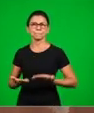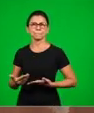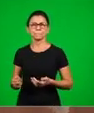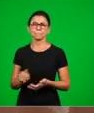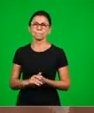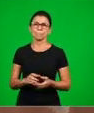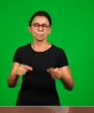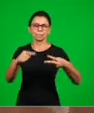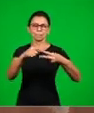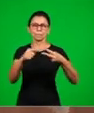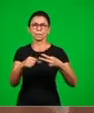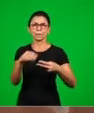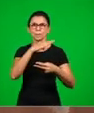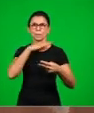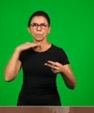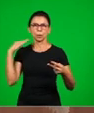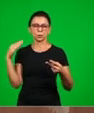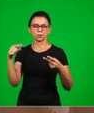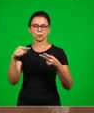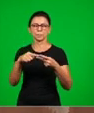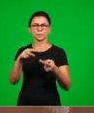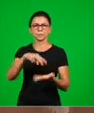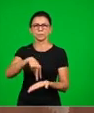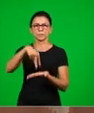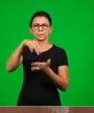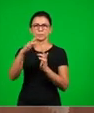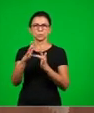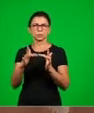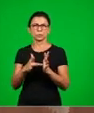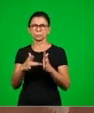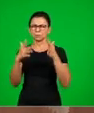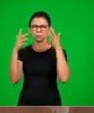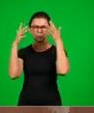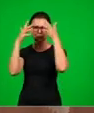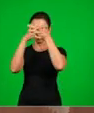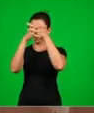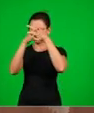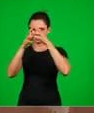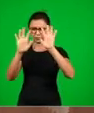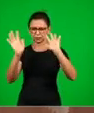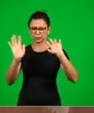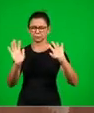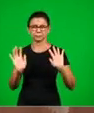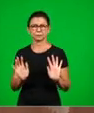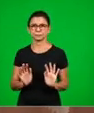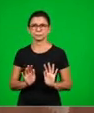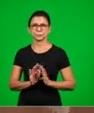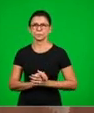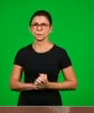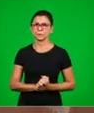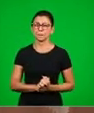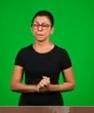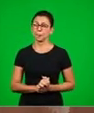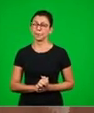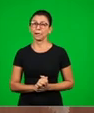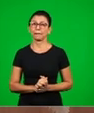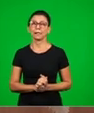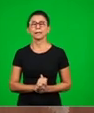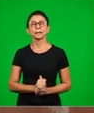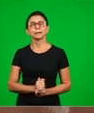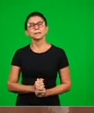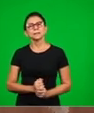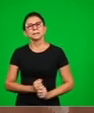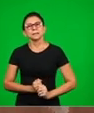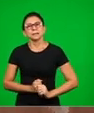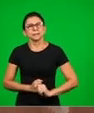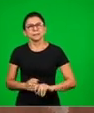Jesus, 2 dias, não sei. Não é nada disso. Ele simplesmente está confundindo o que diz a palavra com fuso horário. Fuso horário de